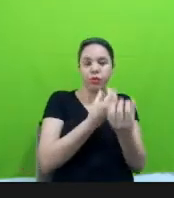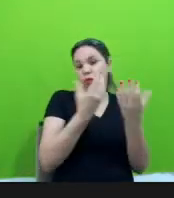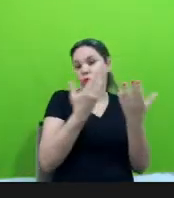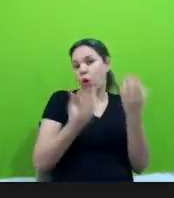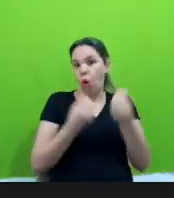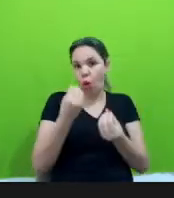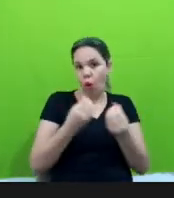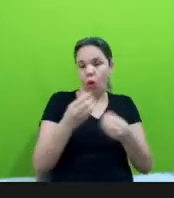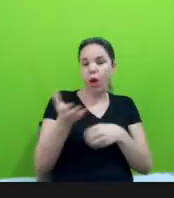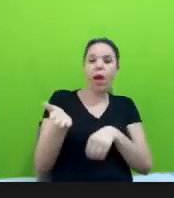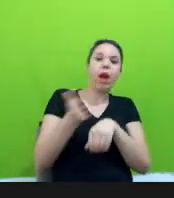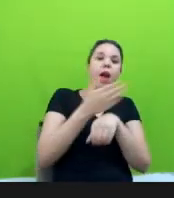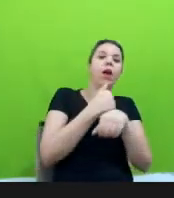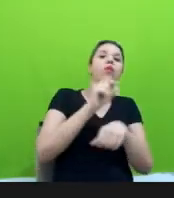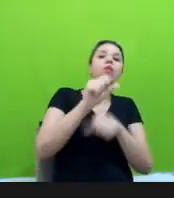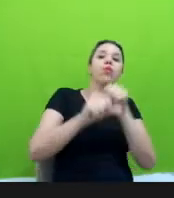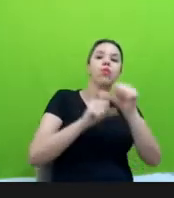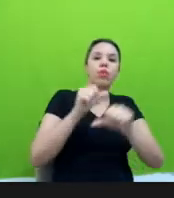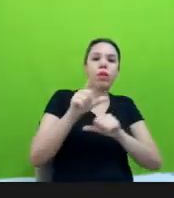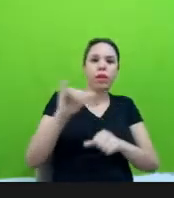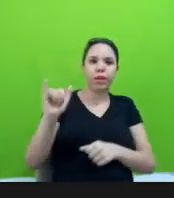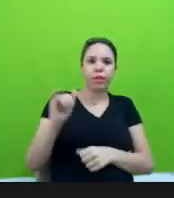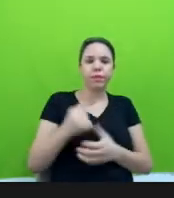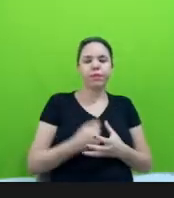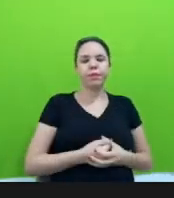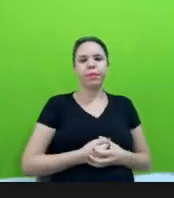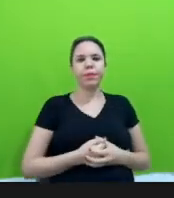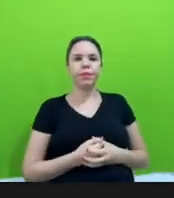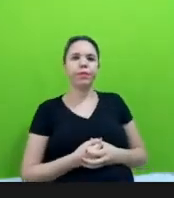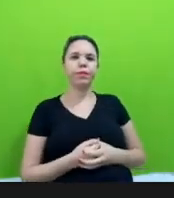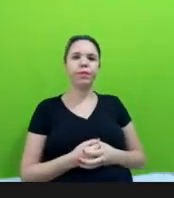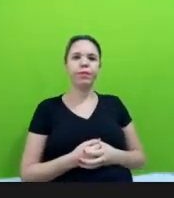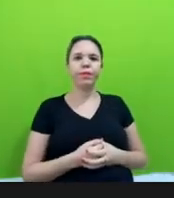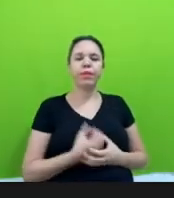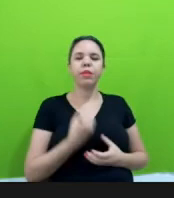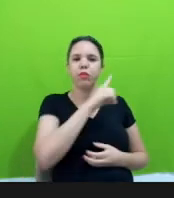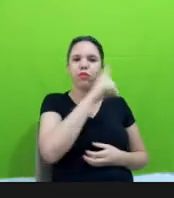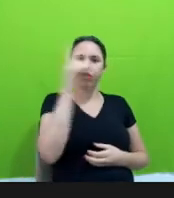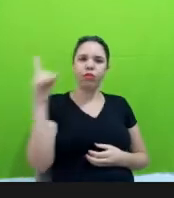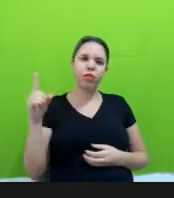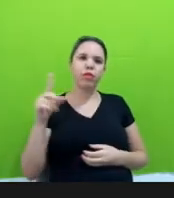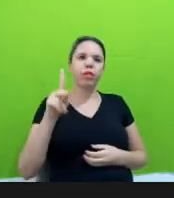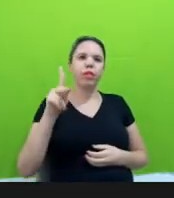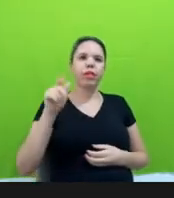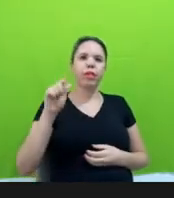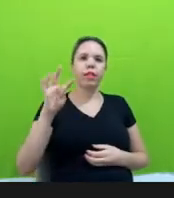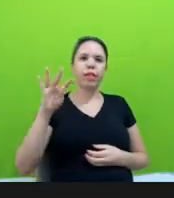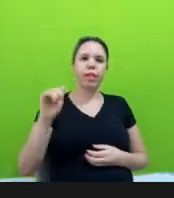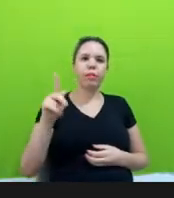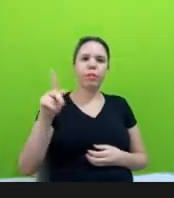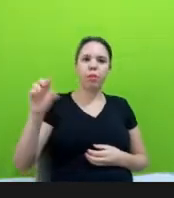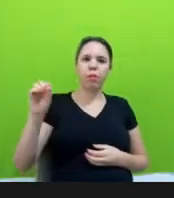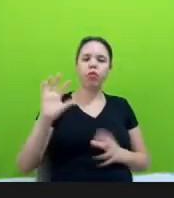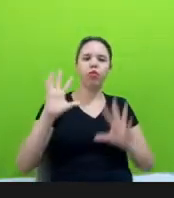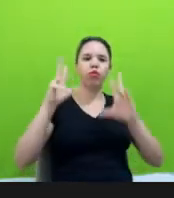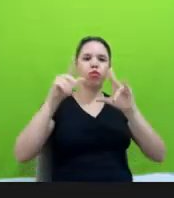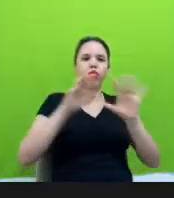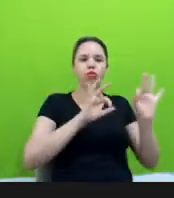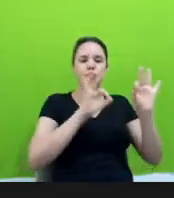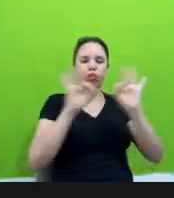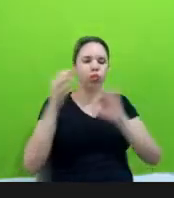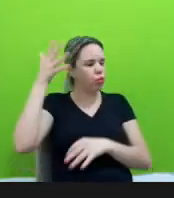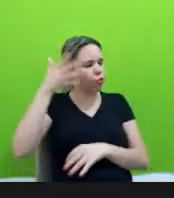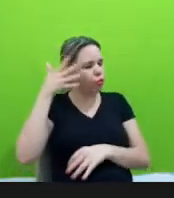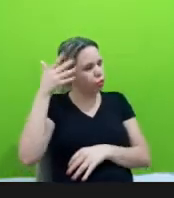era antes e o que mudou com a LAI? Bom dia, Kátia, Paulo, todo mundo que está acompanhando a gente.